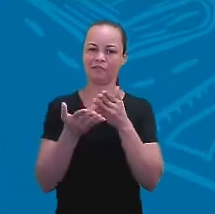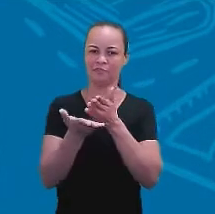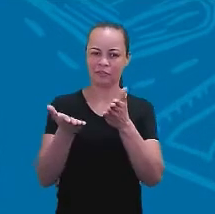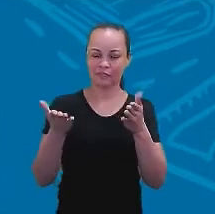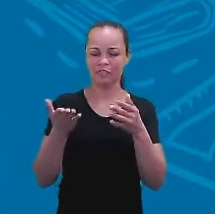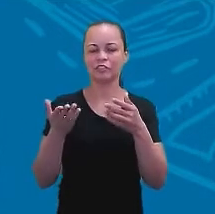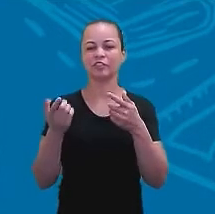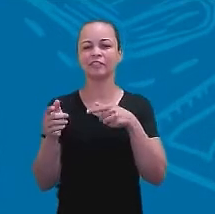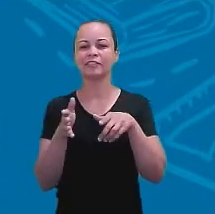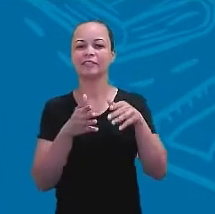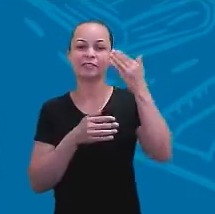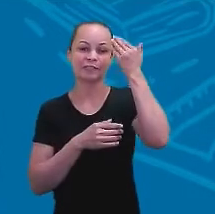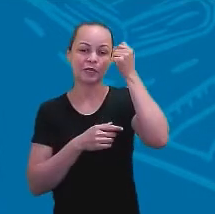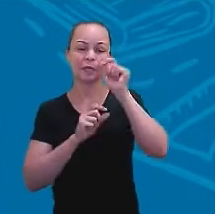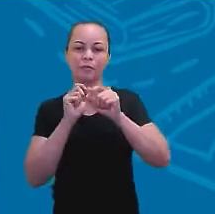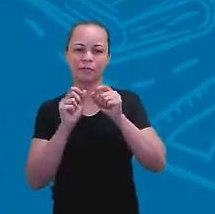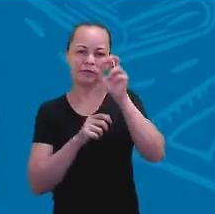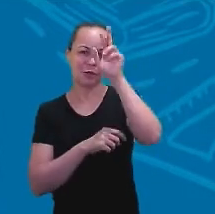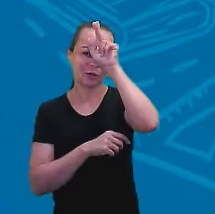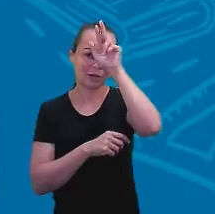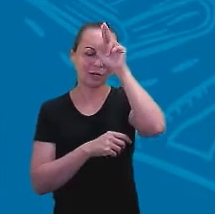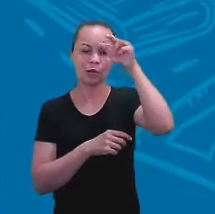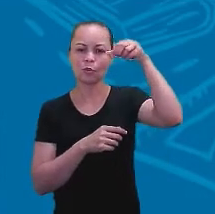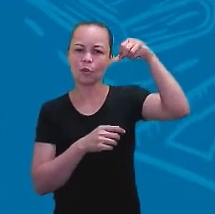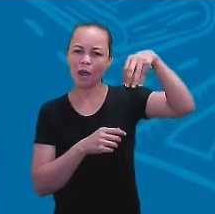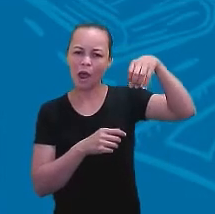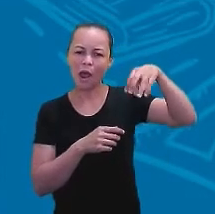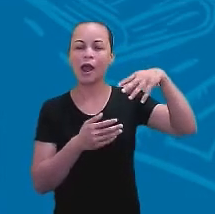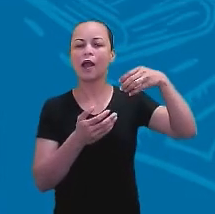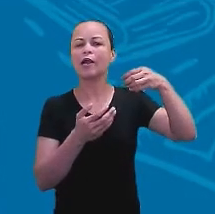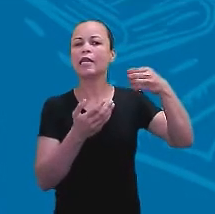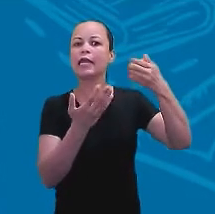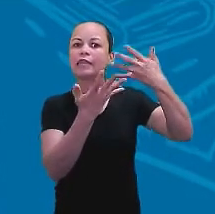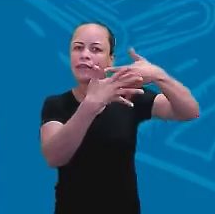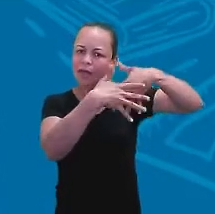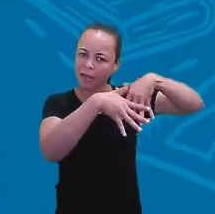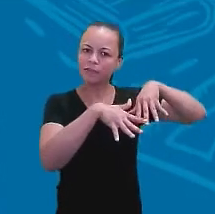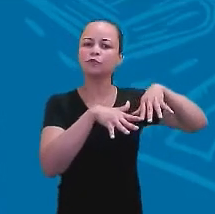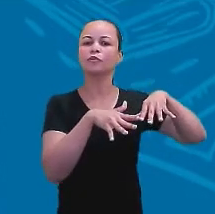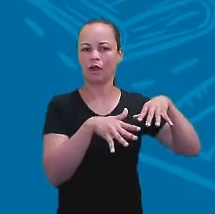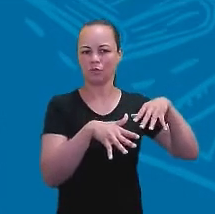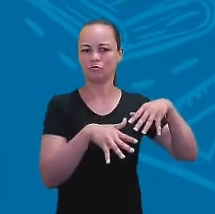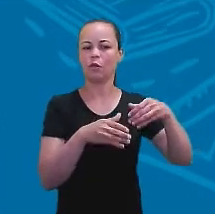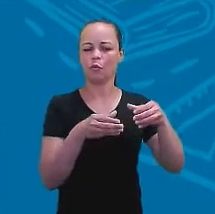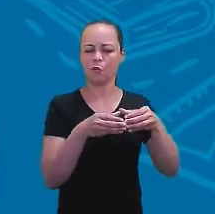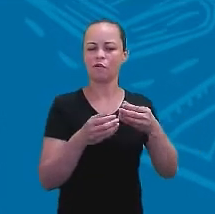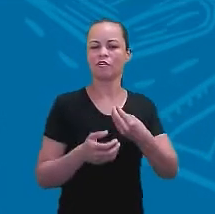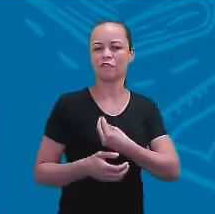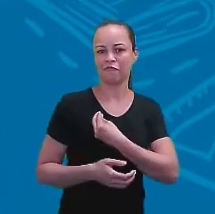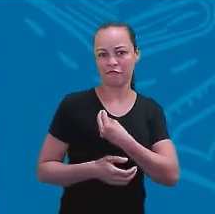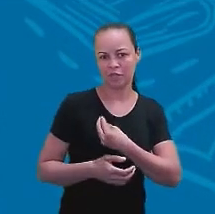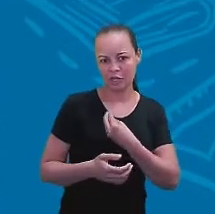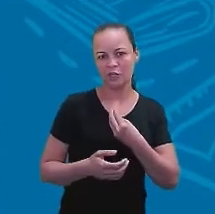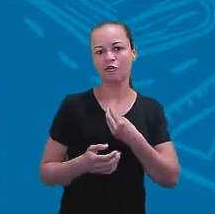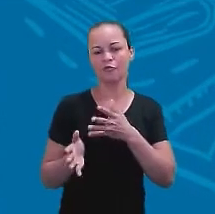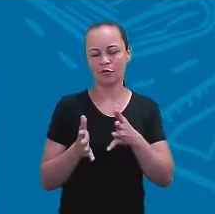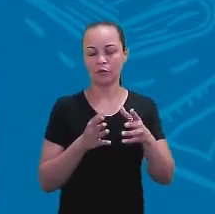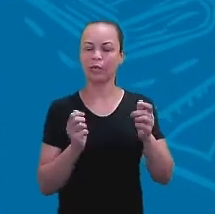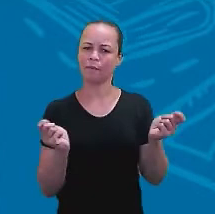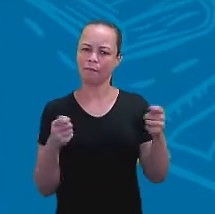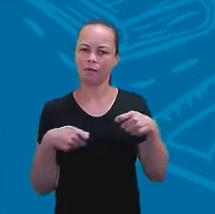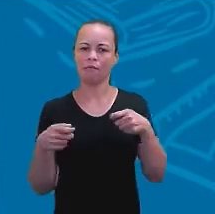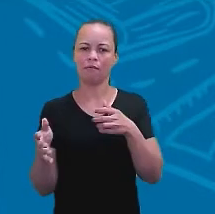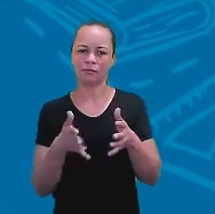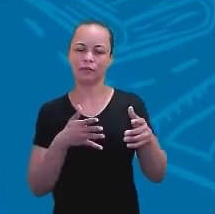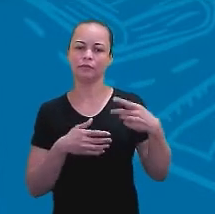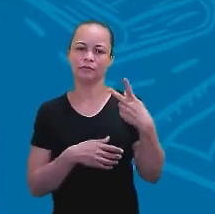luz natural, Afinal, é um organismo vivo, que está presente na natureza e ao ele ter a capacidade, de